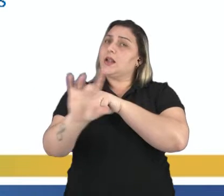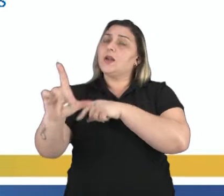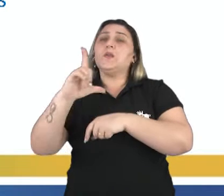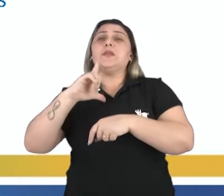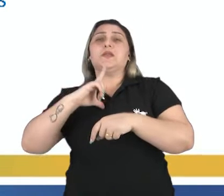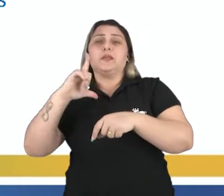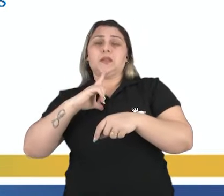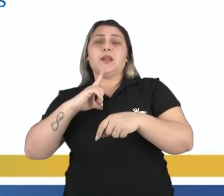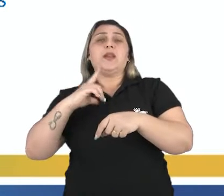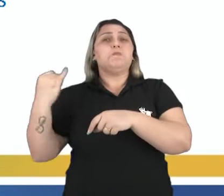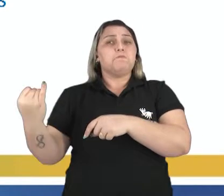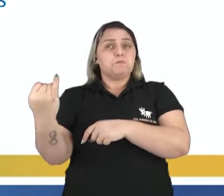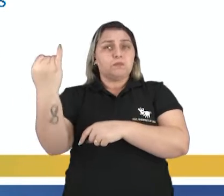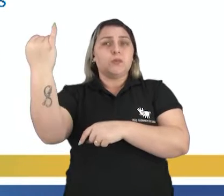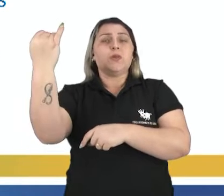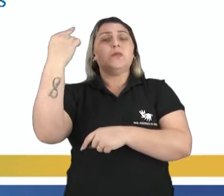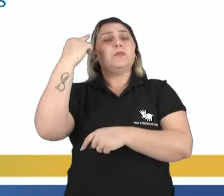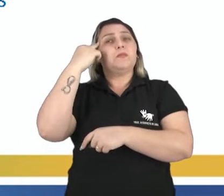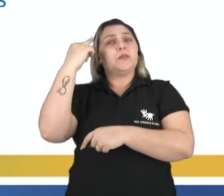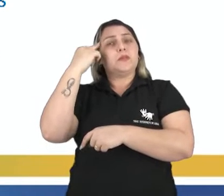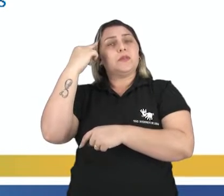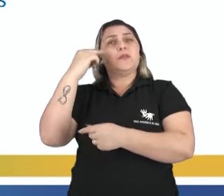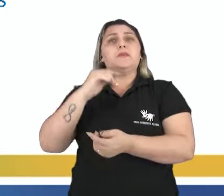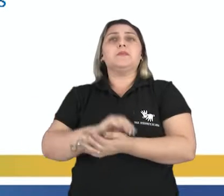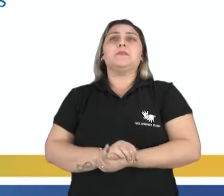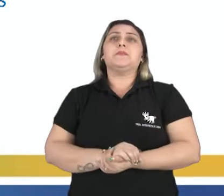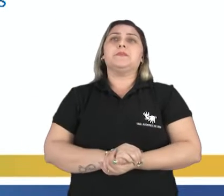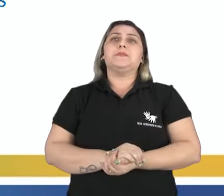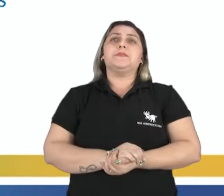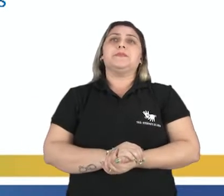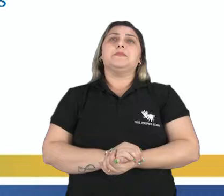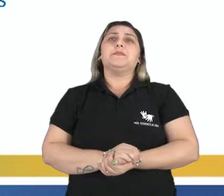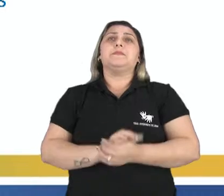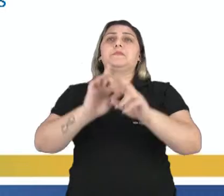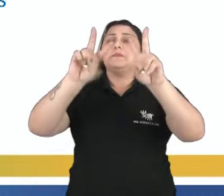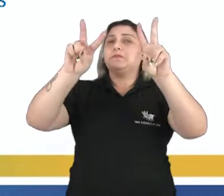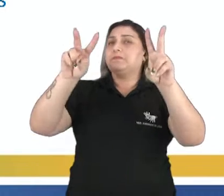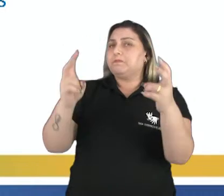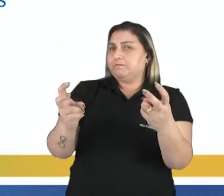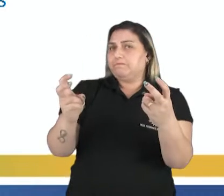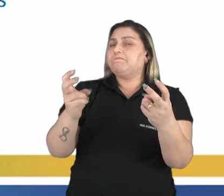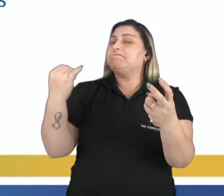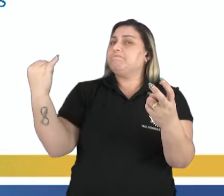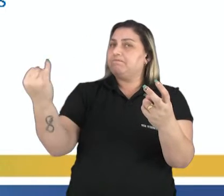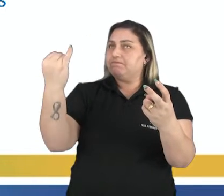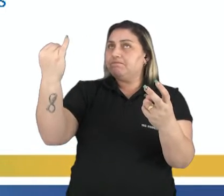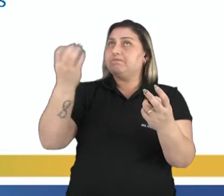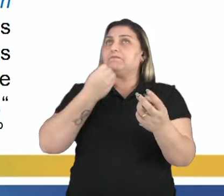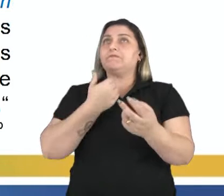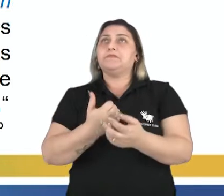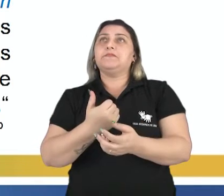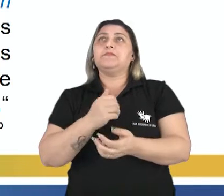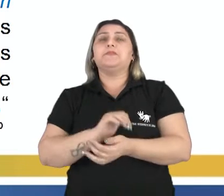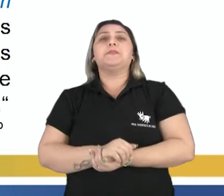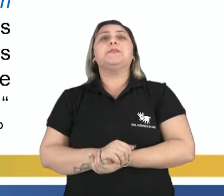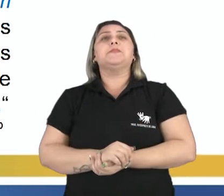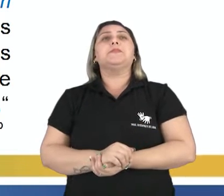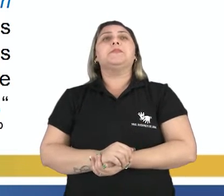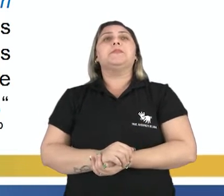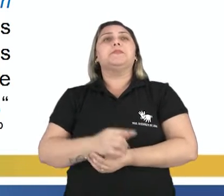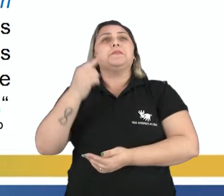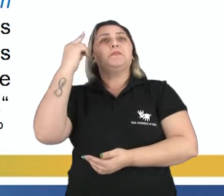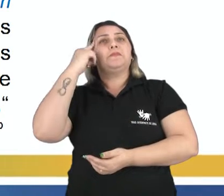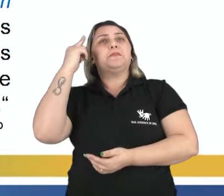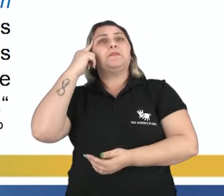Então, a importância desse pensador para essa temática é de uma grande importância, tá bom? Vamos prosseguir.